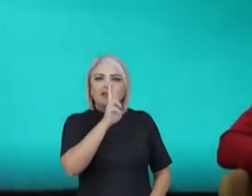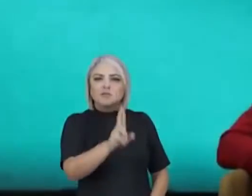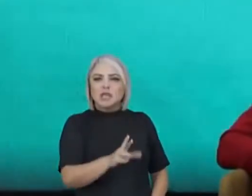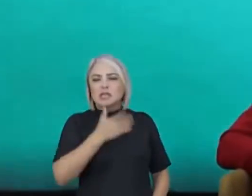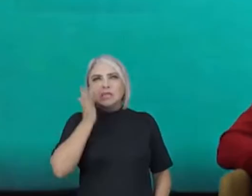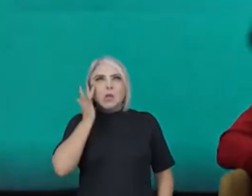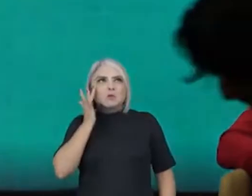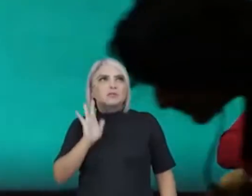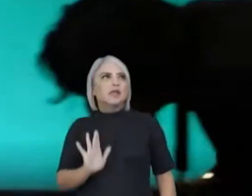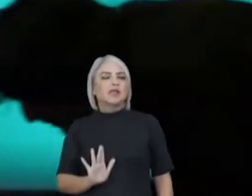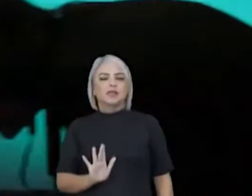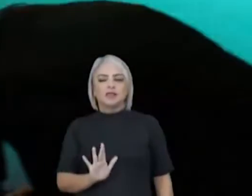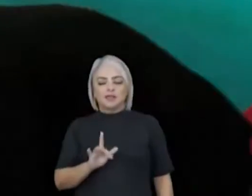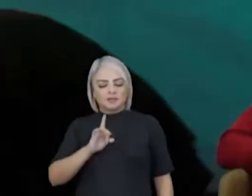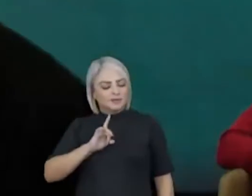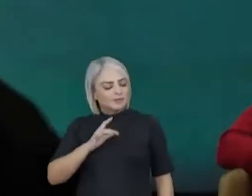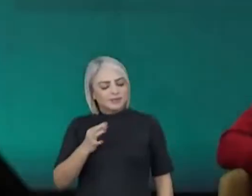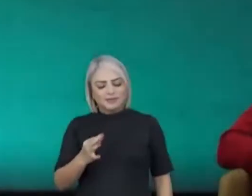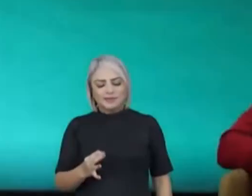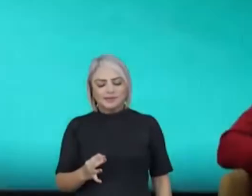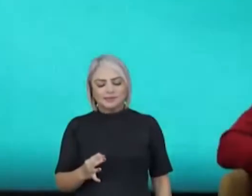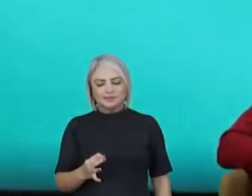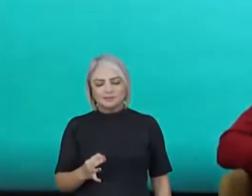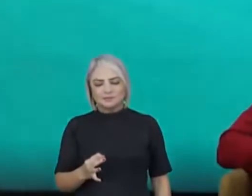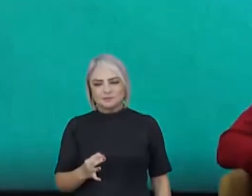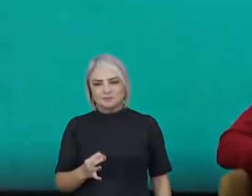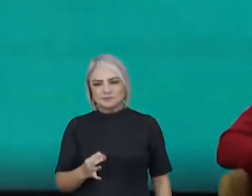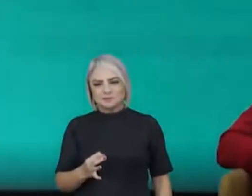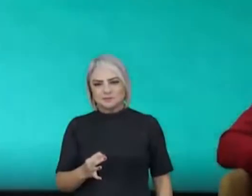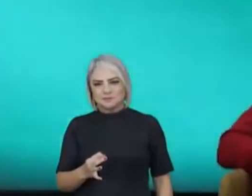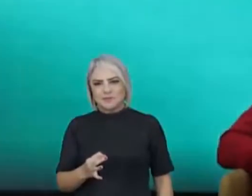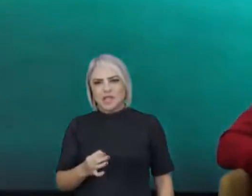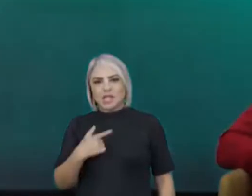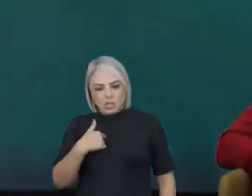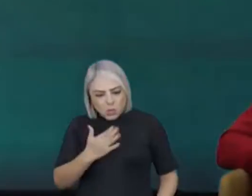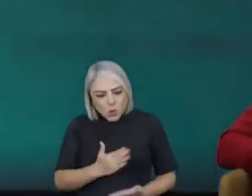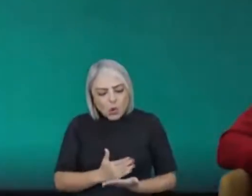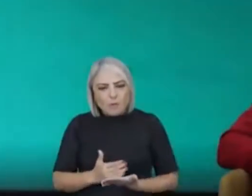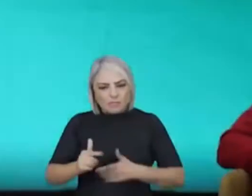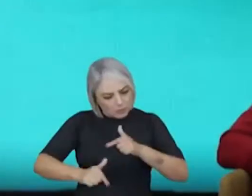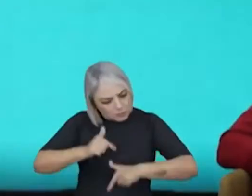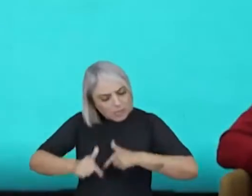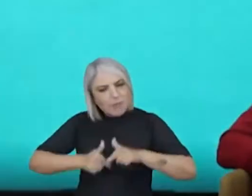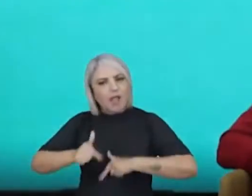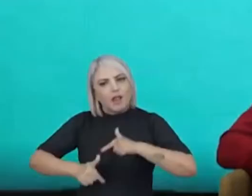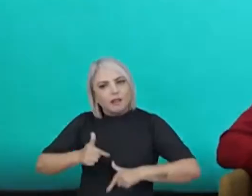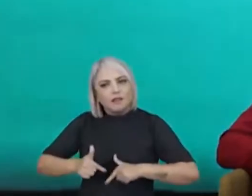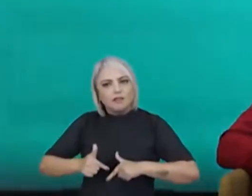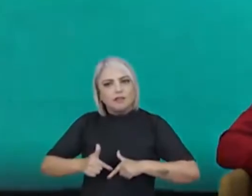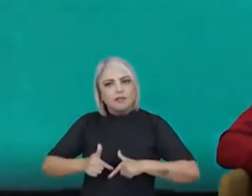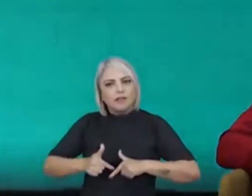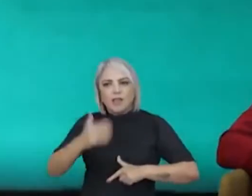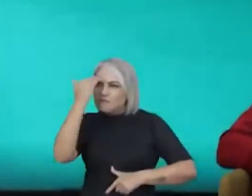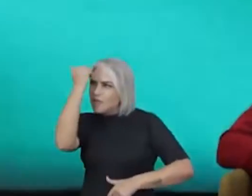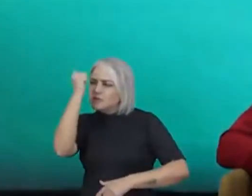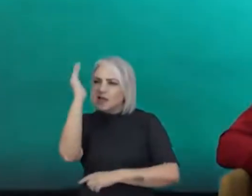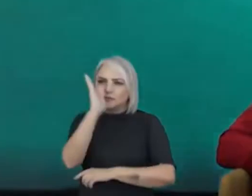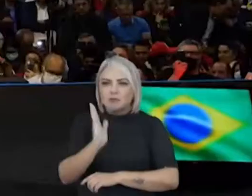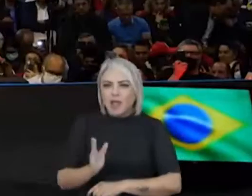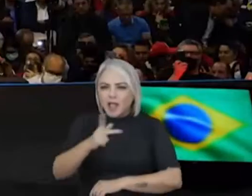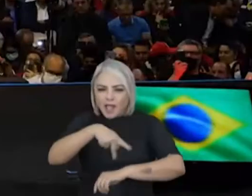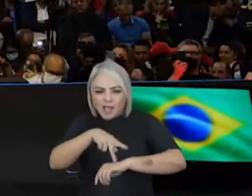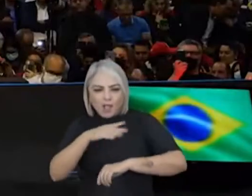eu tenho certeza que hora que começa o trabalho de viajar para o Brasil eu